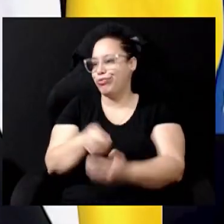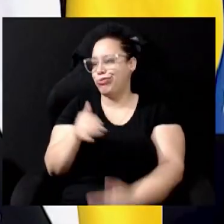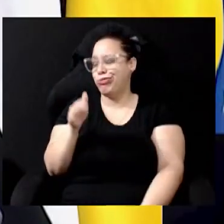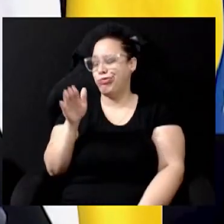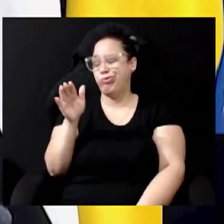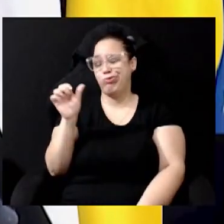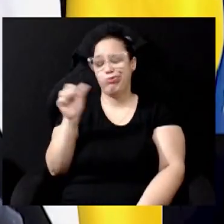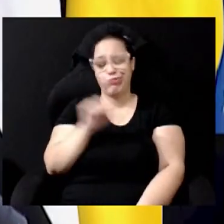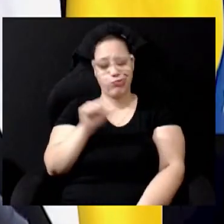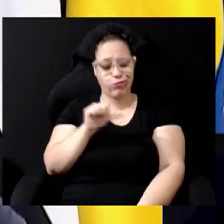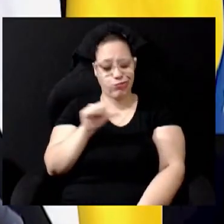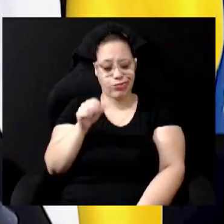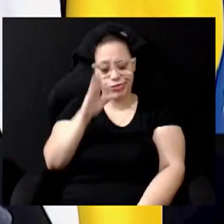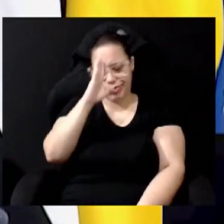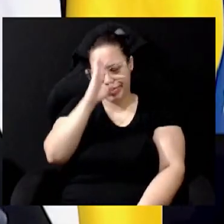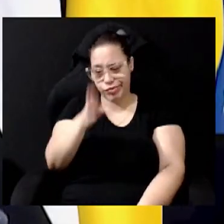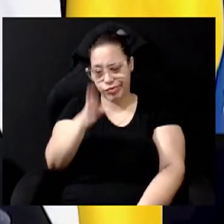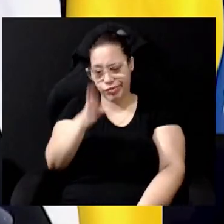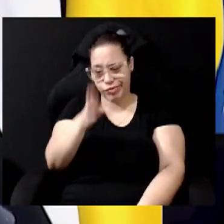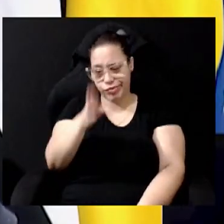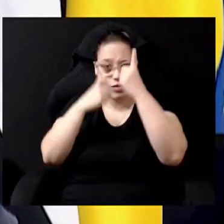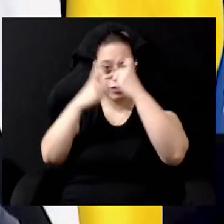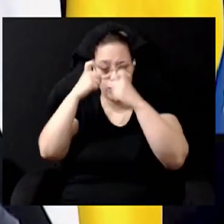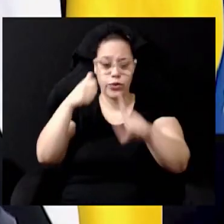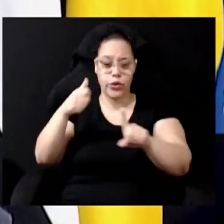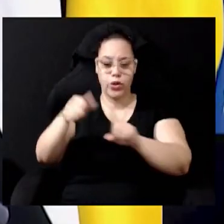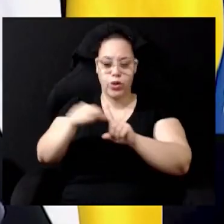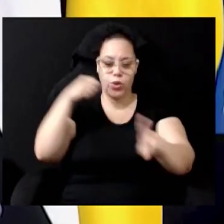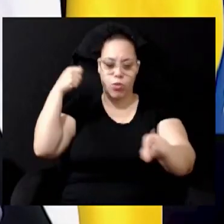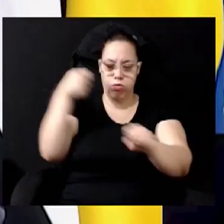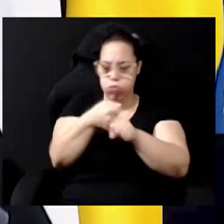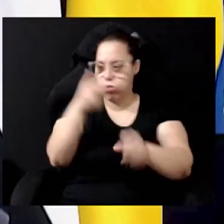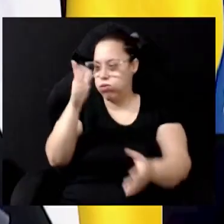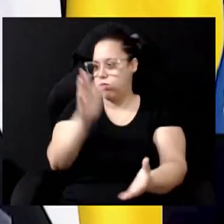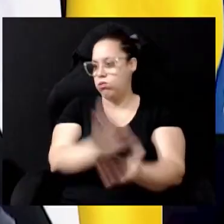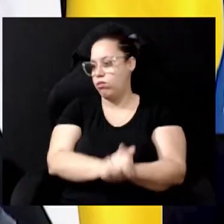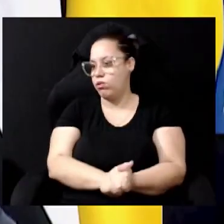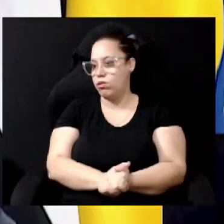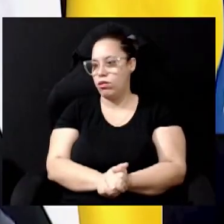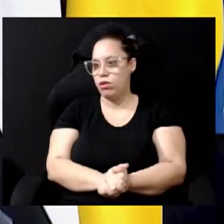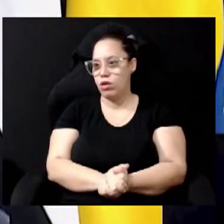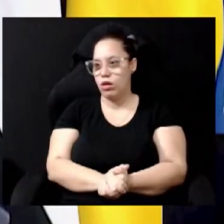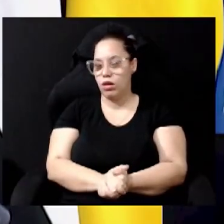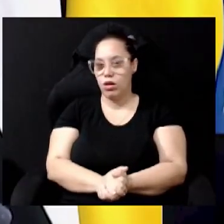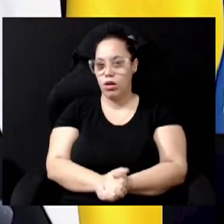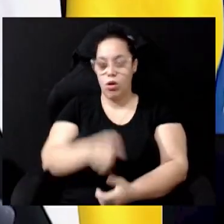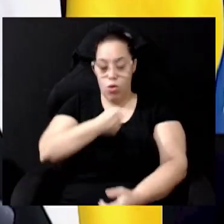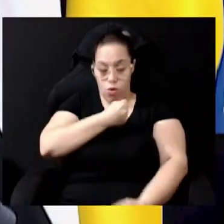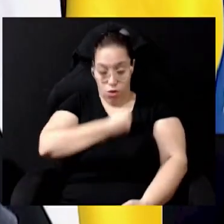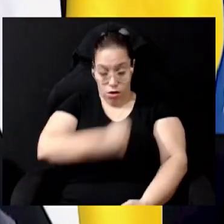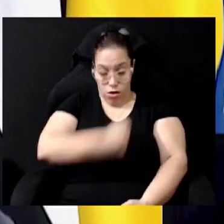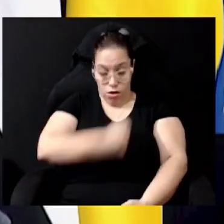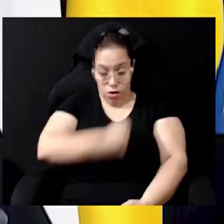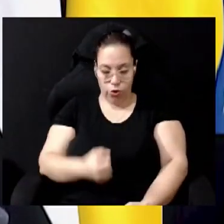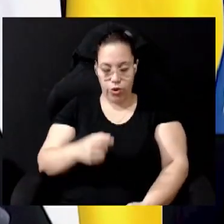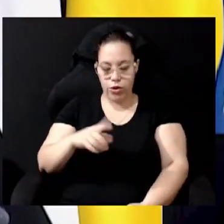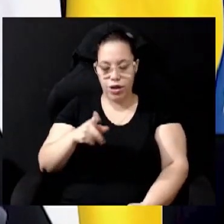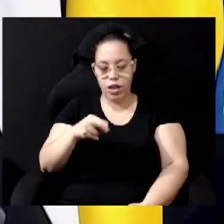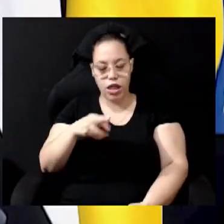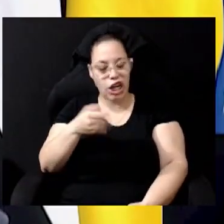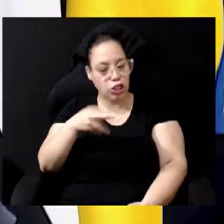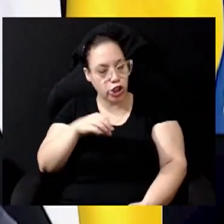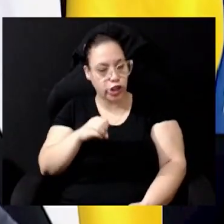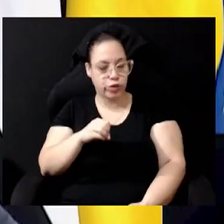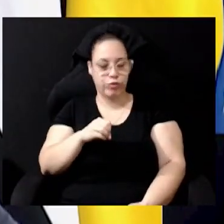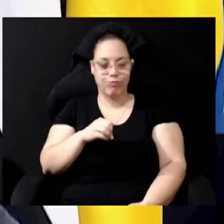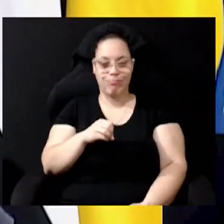são as principais vítimas pelo feminicídio, são as principais vítimas pelo aborto clandestino, inseguro, são as mulheres que